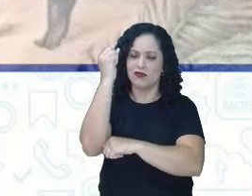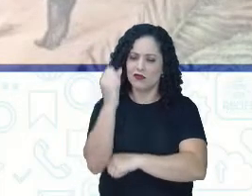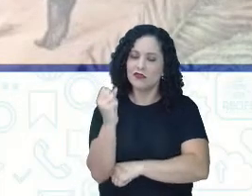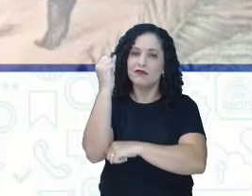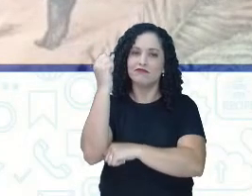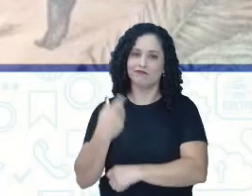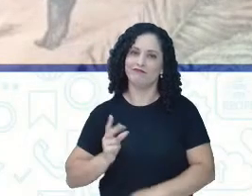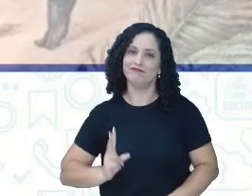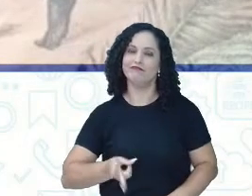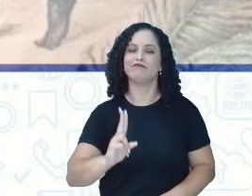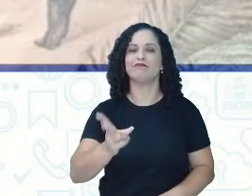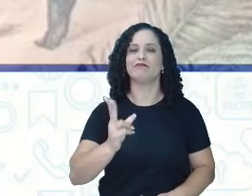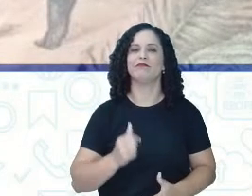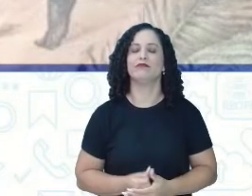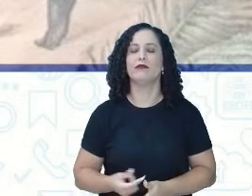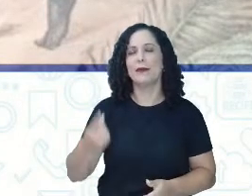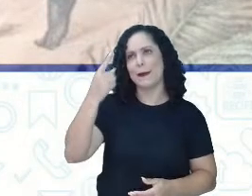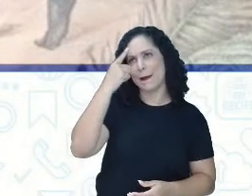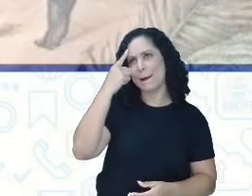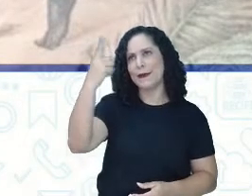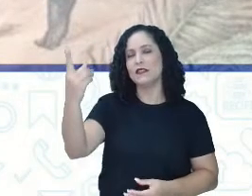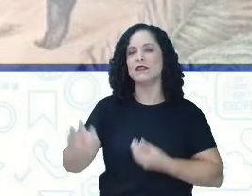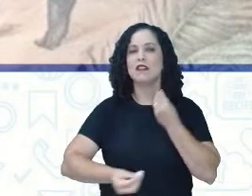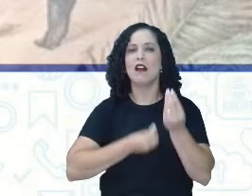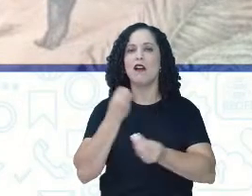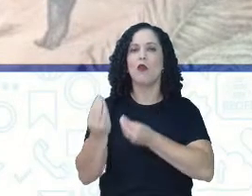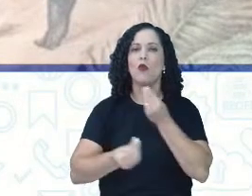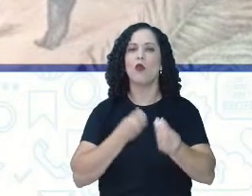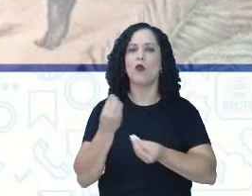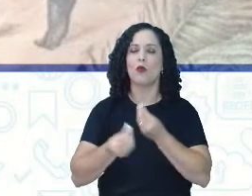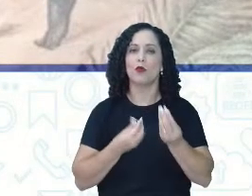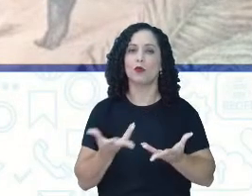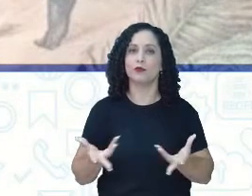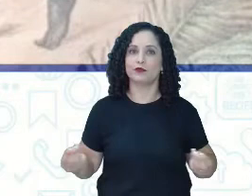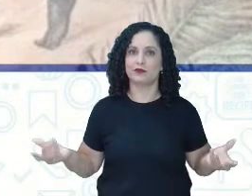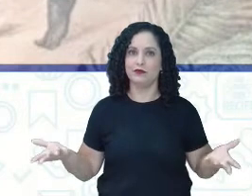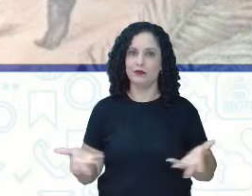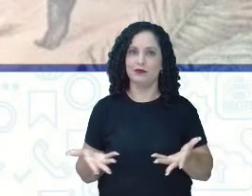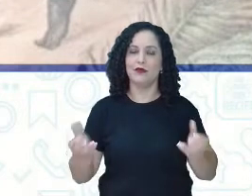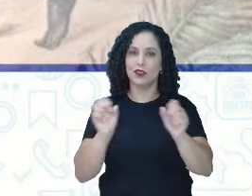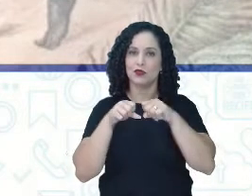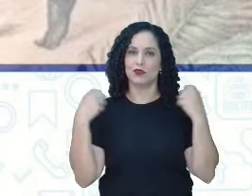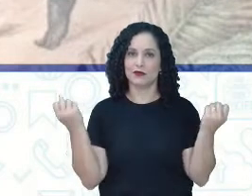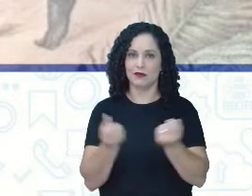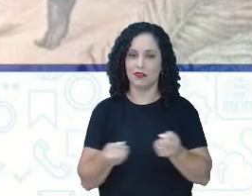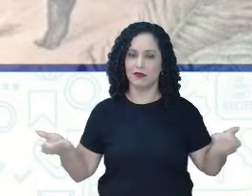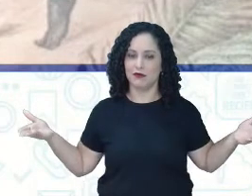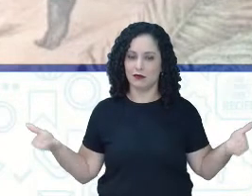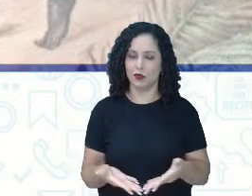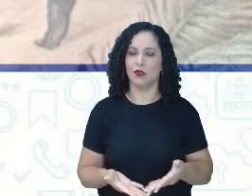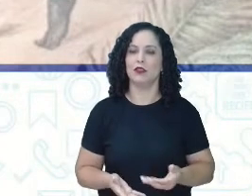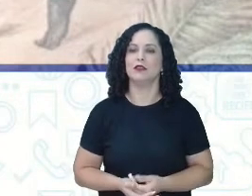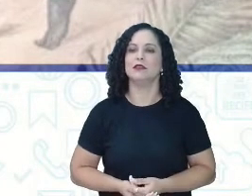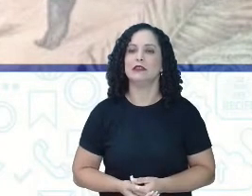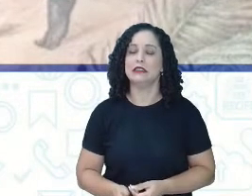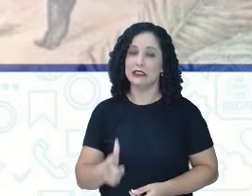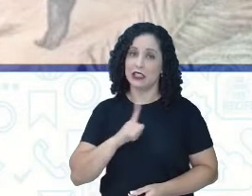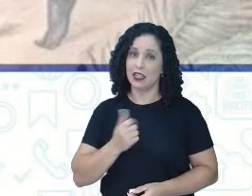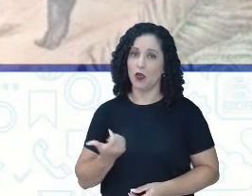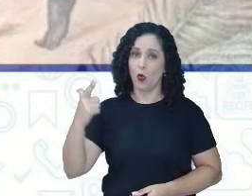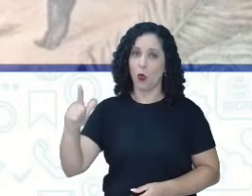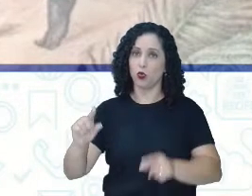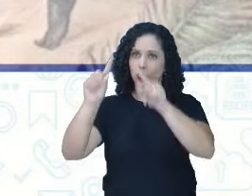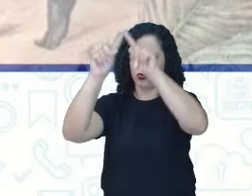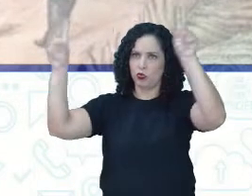Então, aí a gente pode realmente pensar o peso dela ainda para a sociedade atual. E aqui a gente tem uma outra imagem